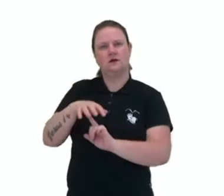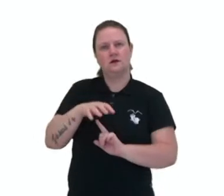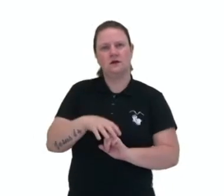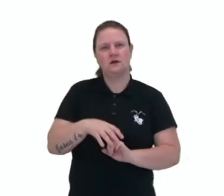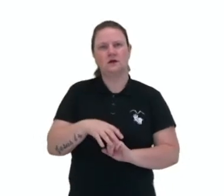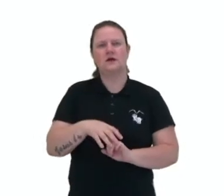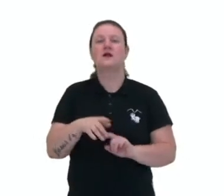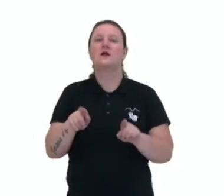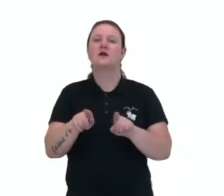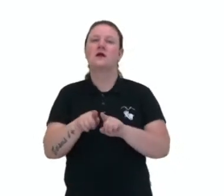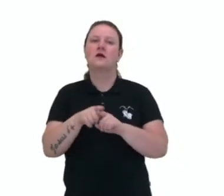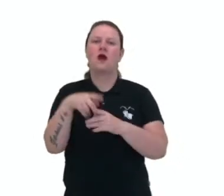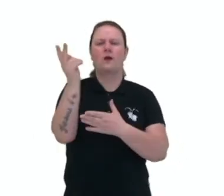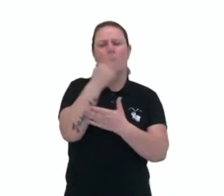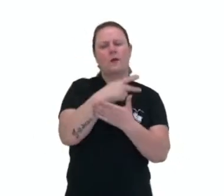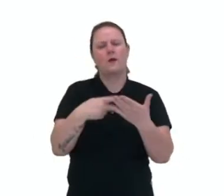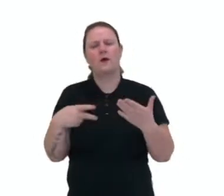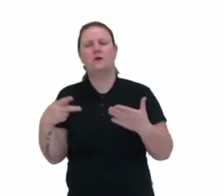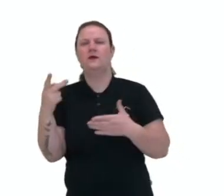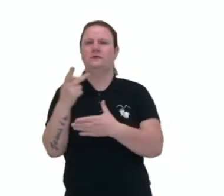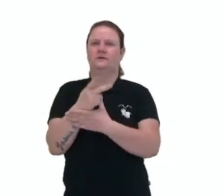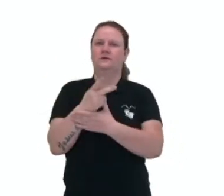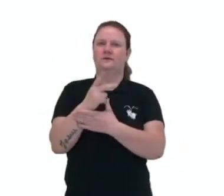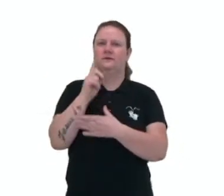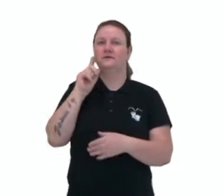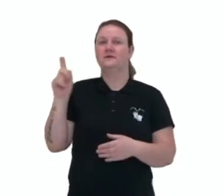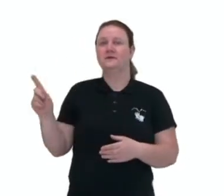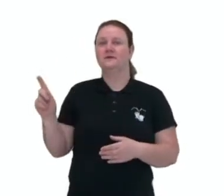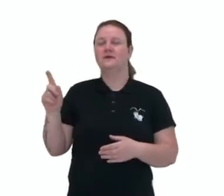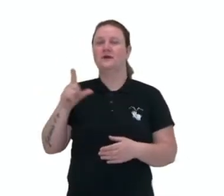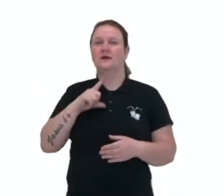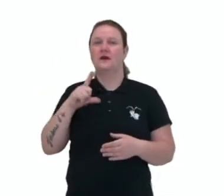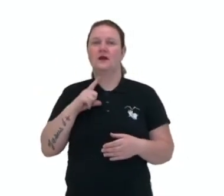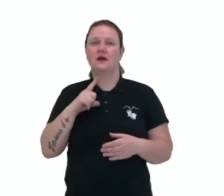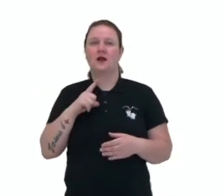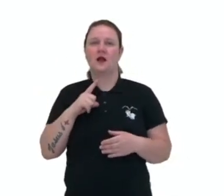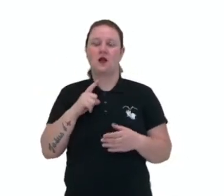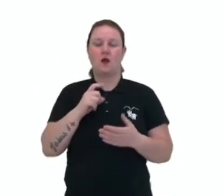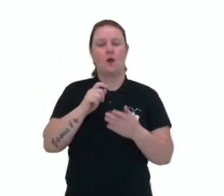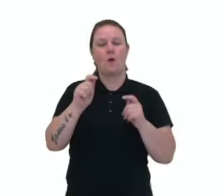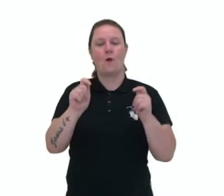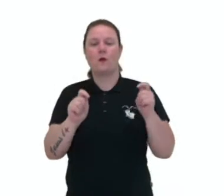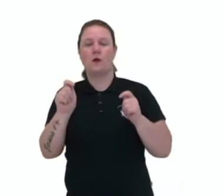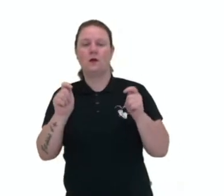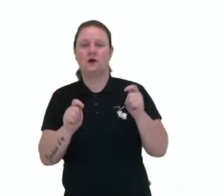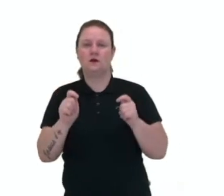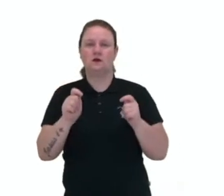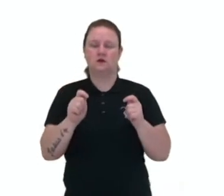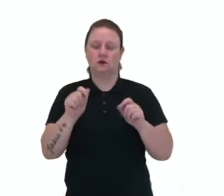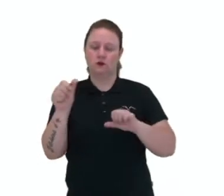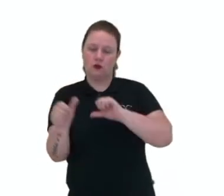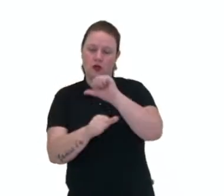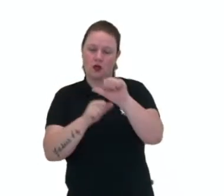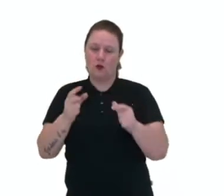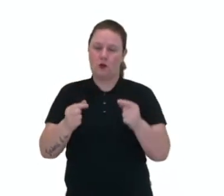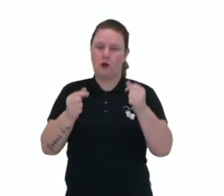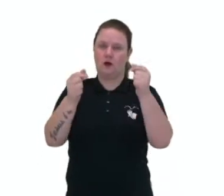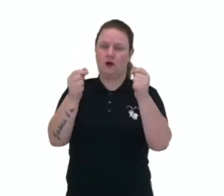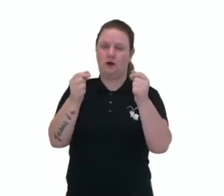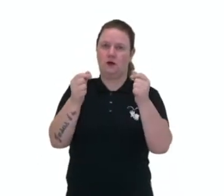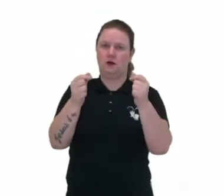astronauta, ilustrador, super trabalhador. Comandante, comissário, caixa, vendedor, super